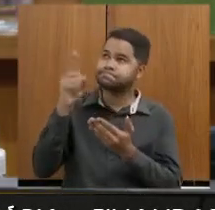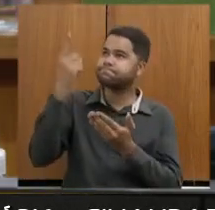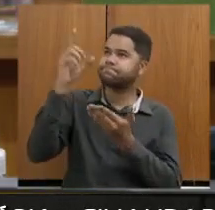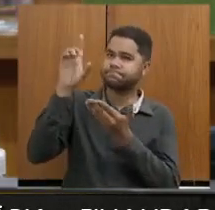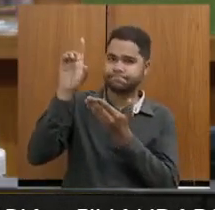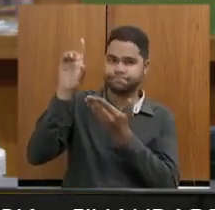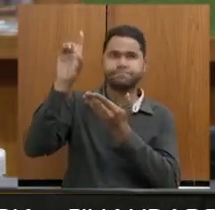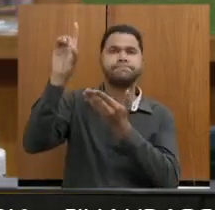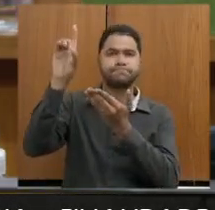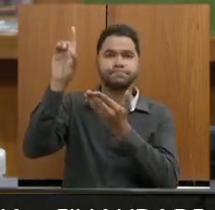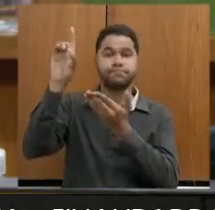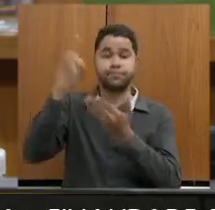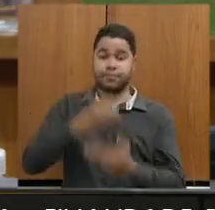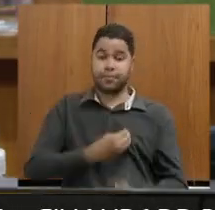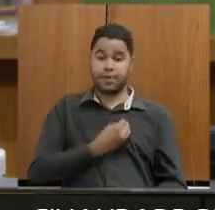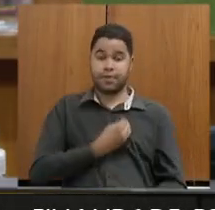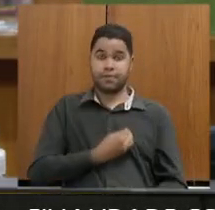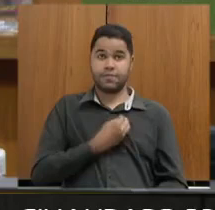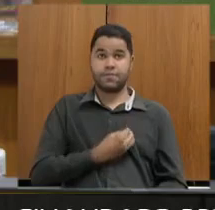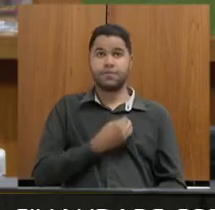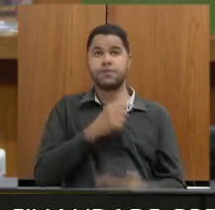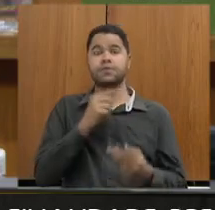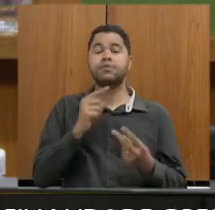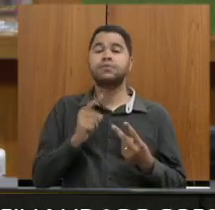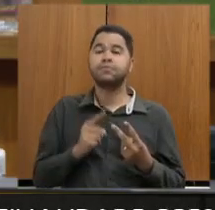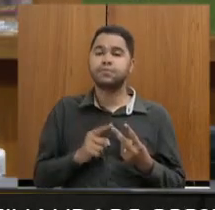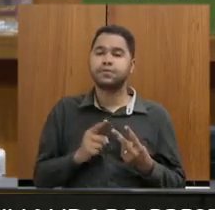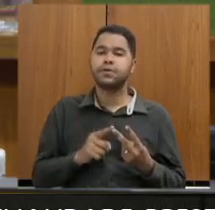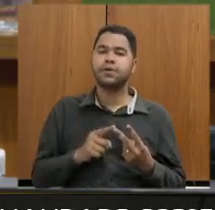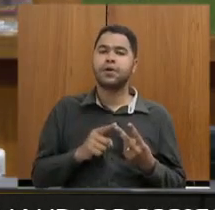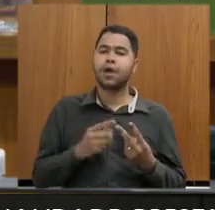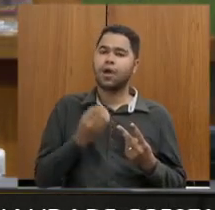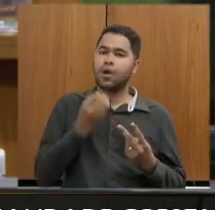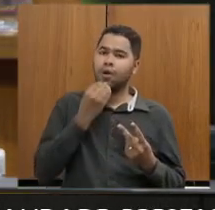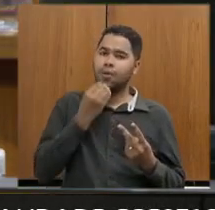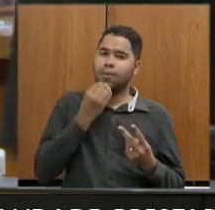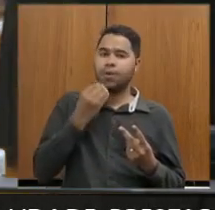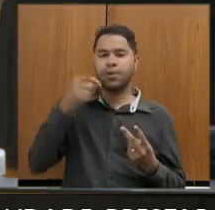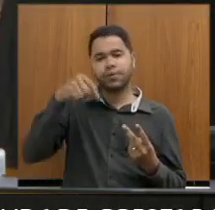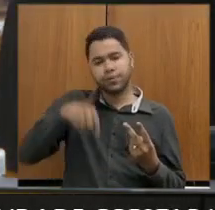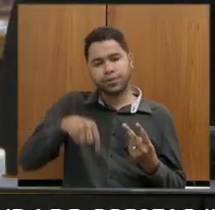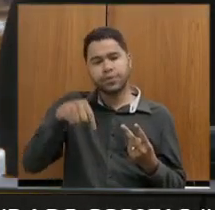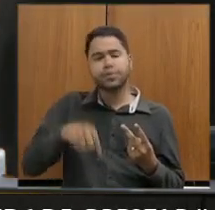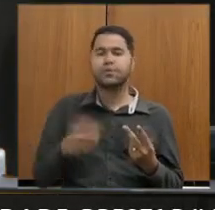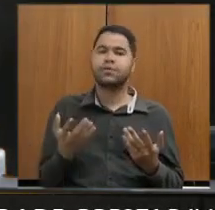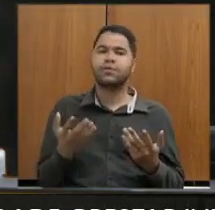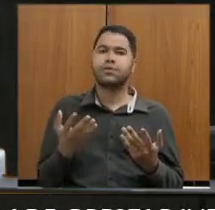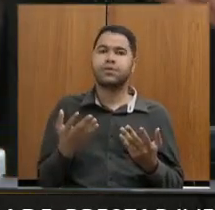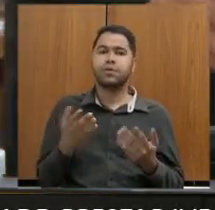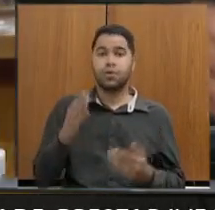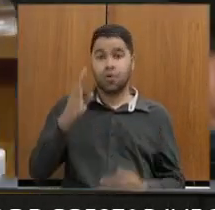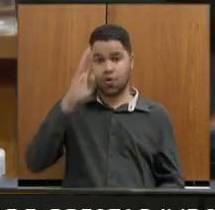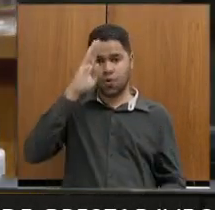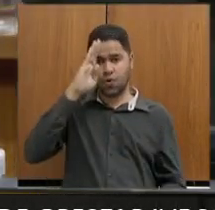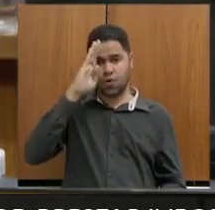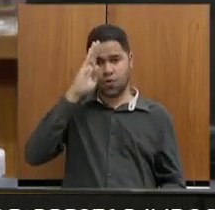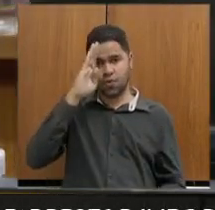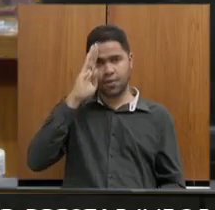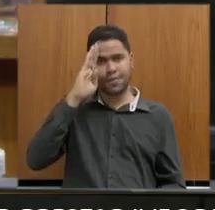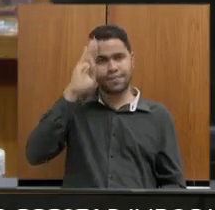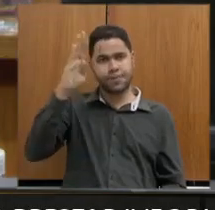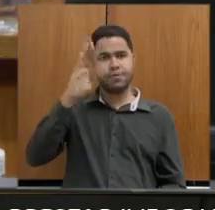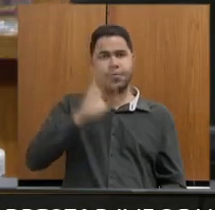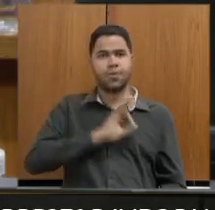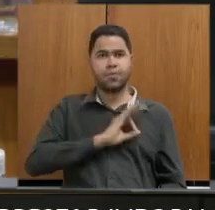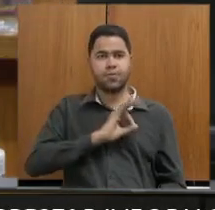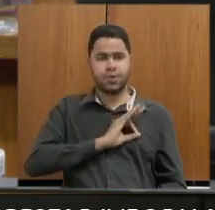Deus pela vida e pela a oportunidade de estar né como Comandante desta gloriosa polícia